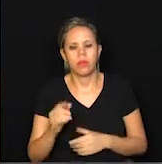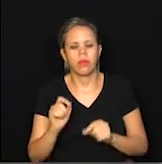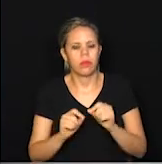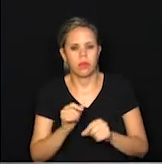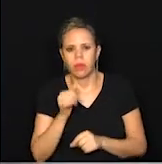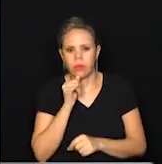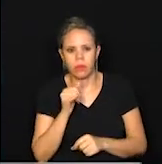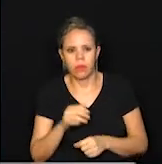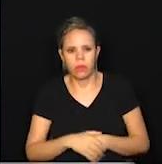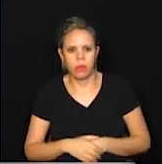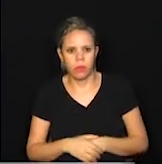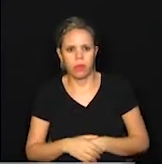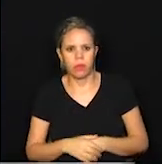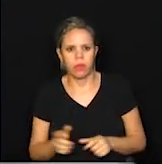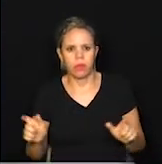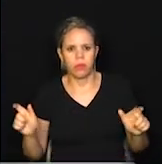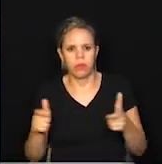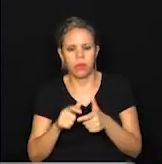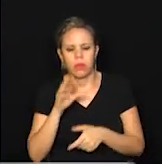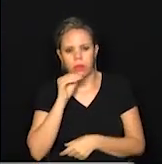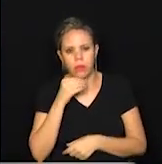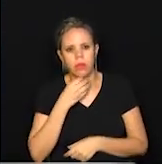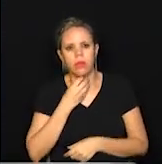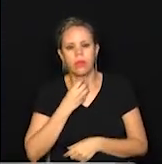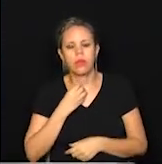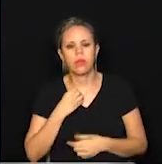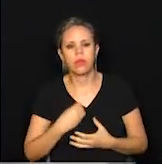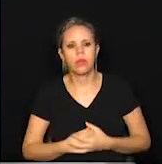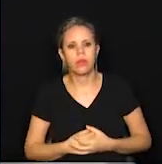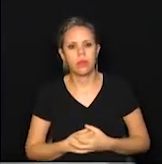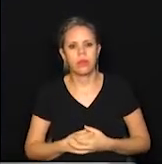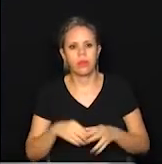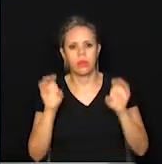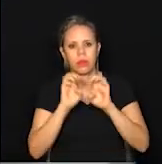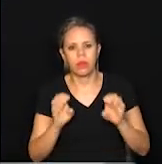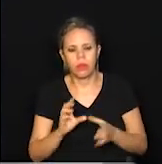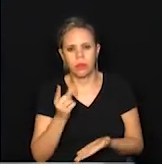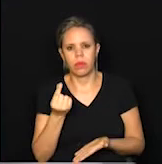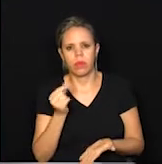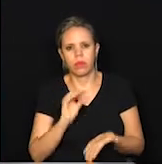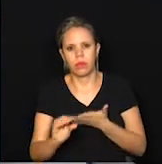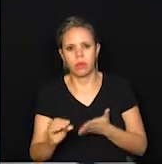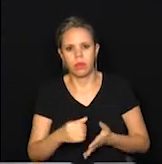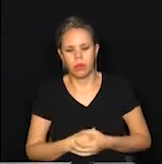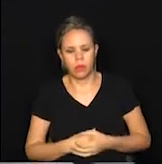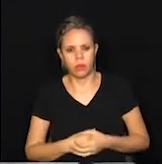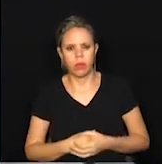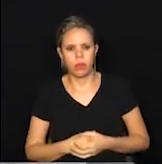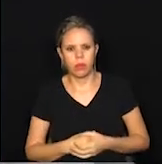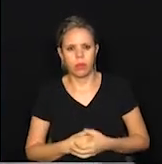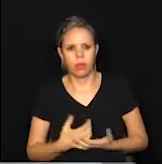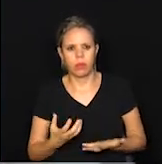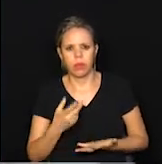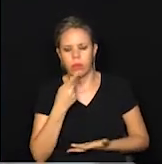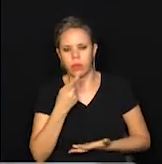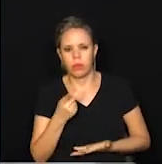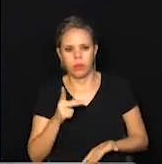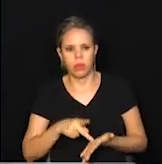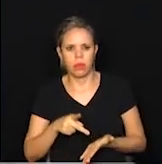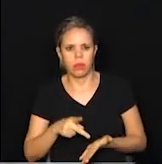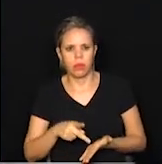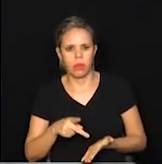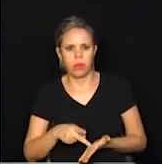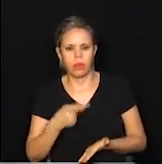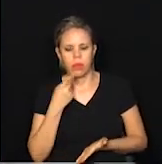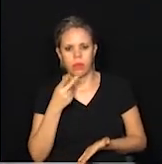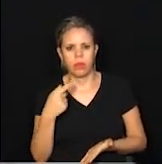A partir da diminuição de funcionários e de estrutura e de orçamento. Então, eu quero aqui, na verdade, dizer o